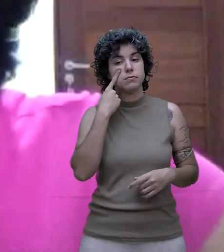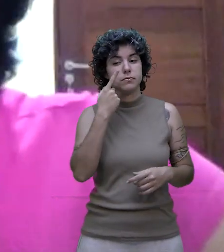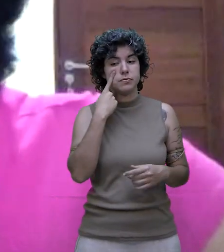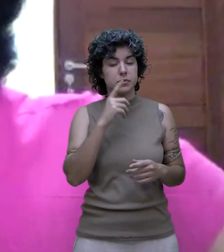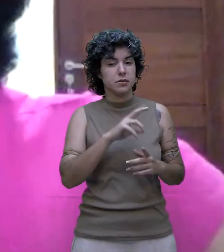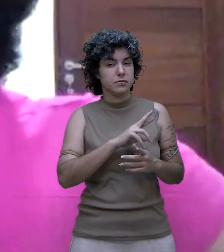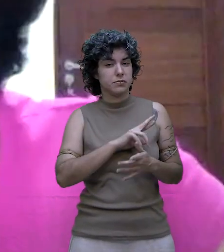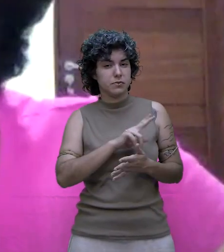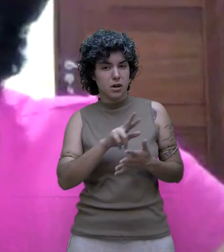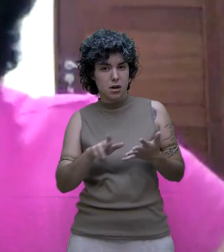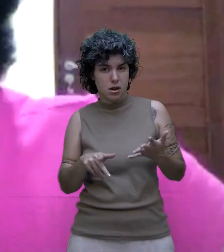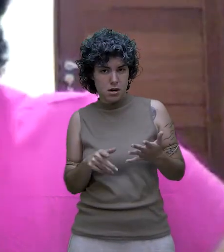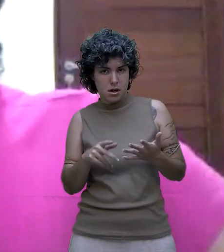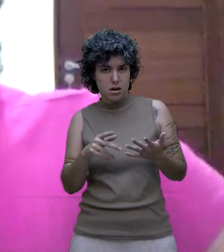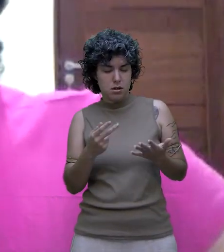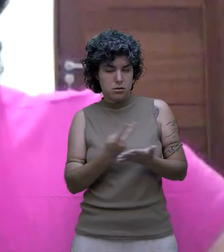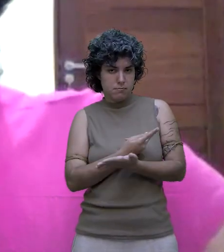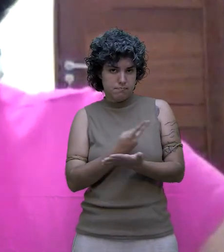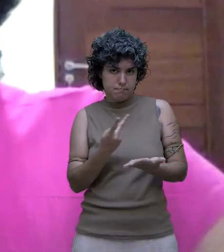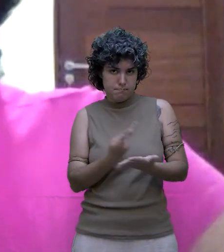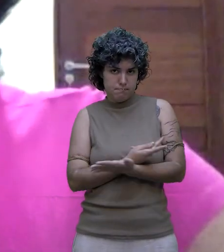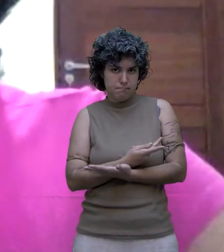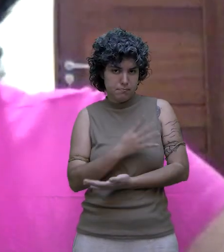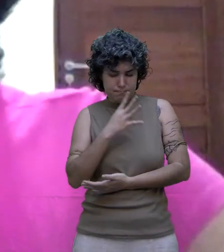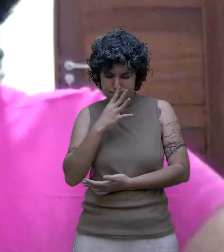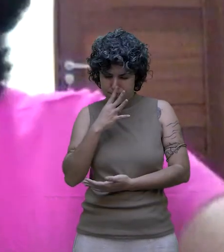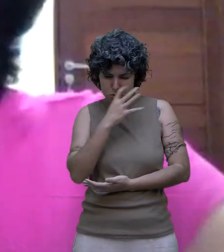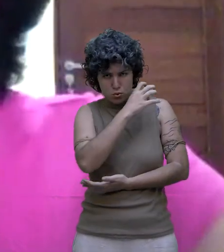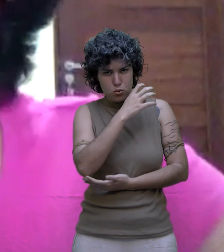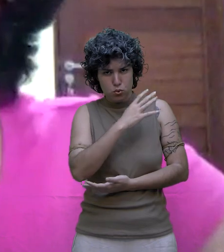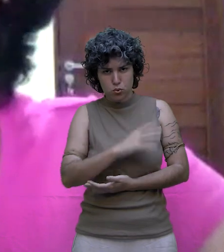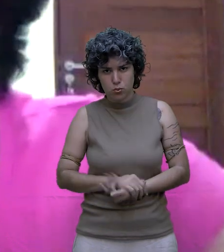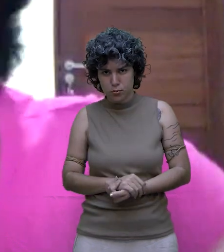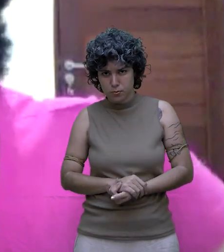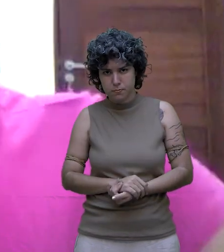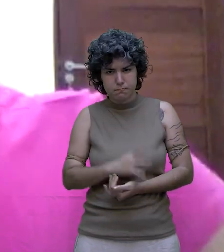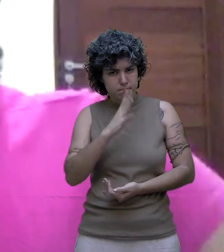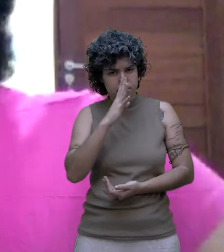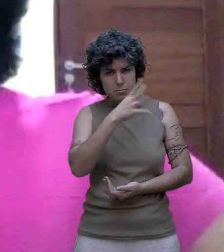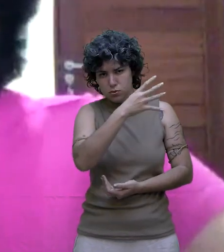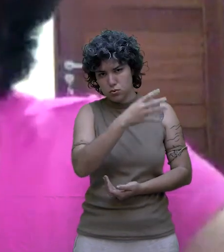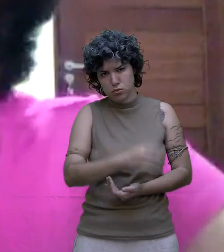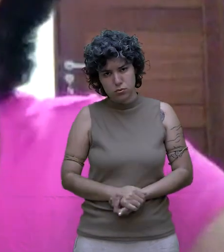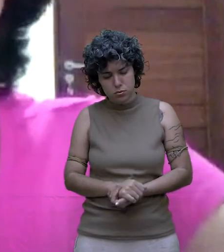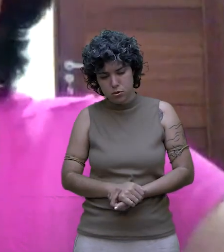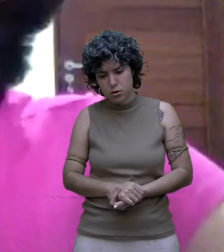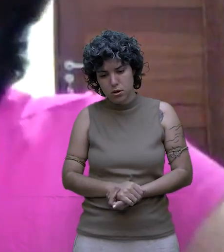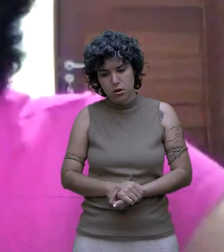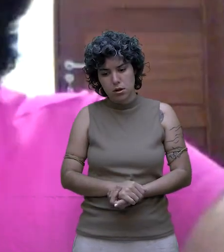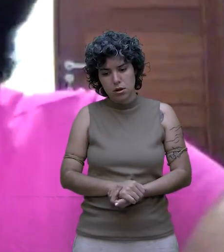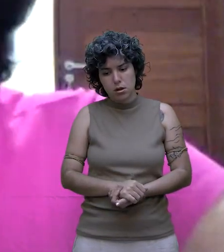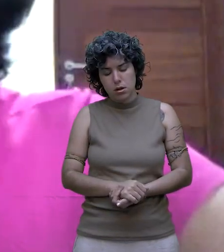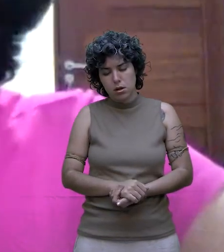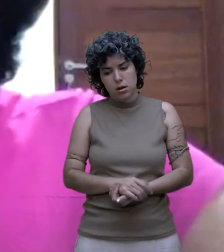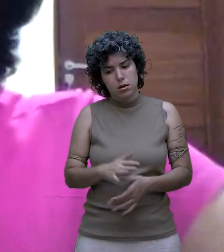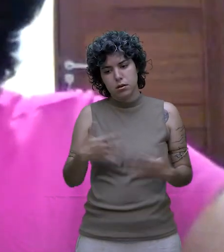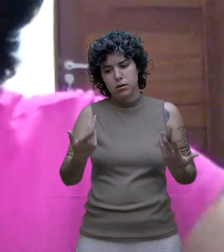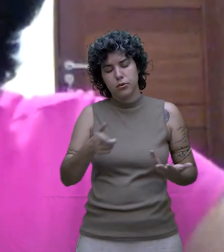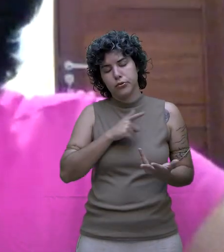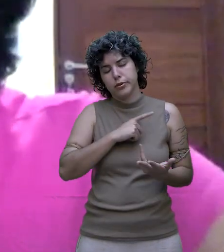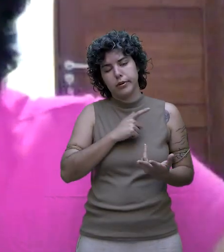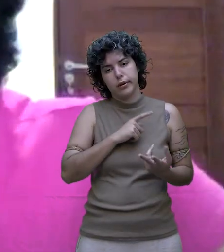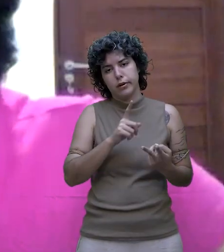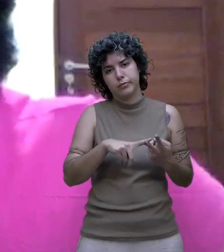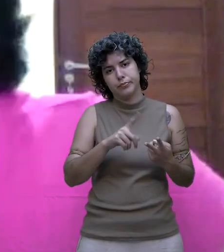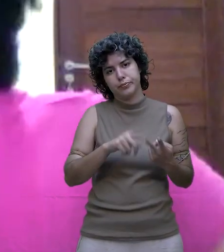absurdas que aconteceram, porque não estavam preparados Outros agiram de má fé, que a gente sabe